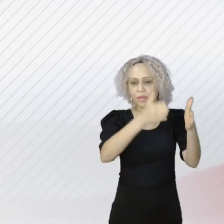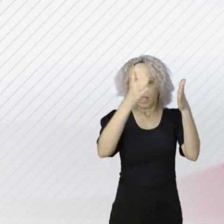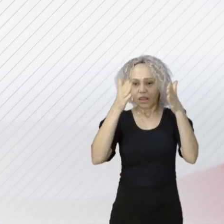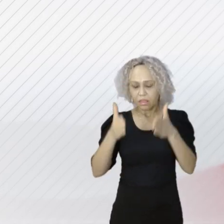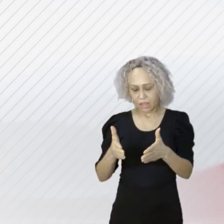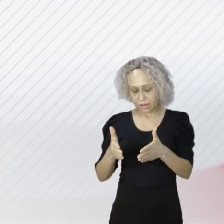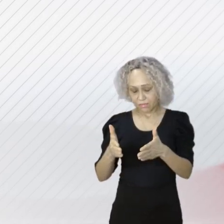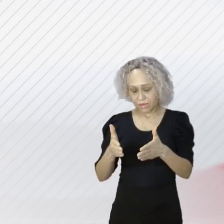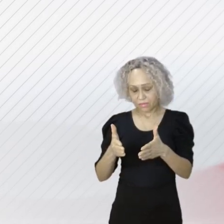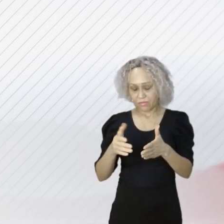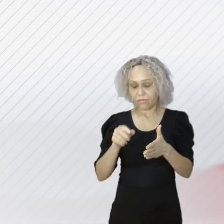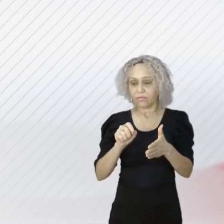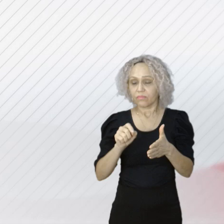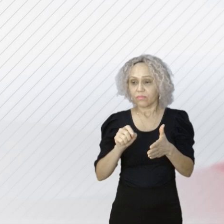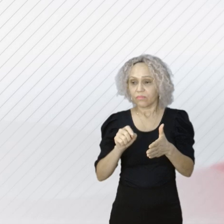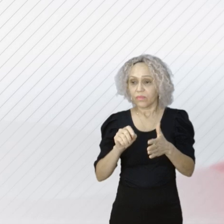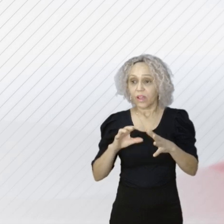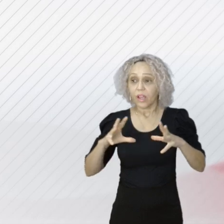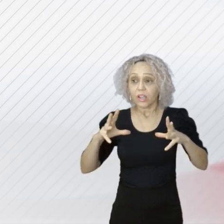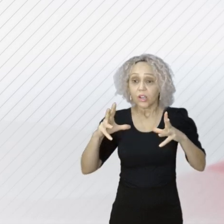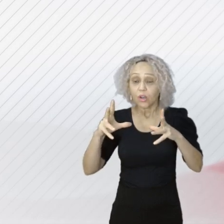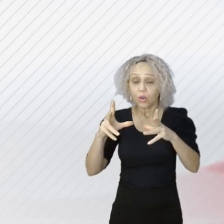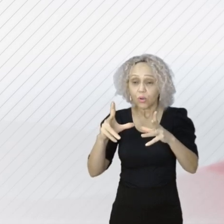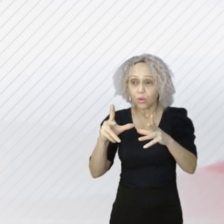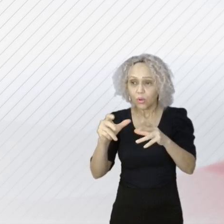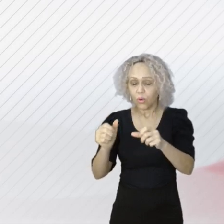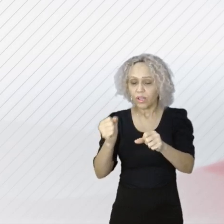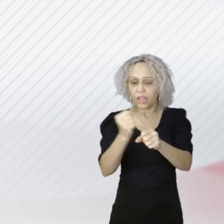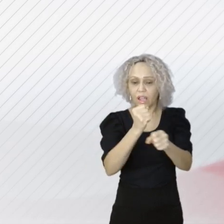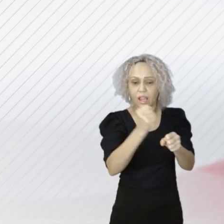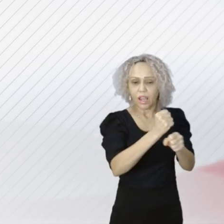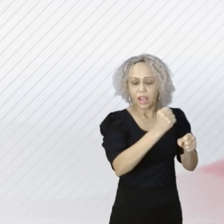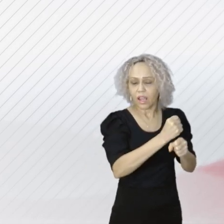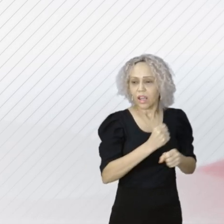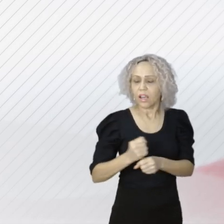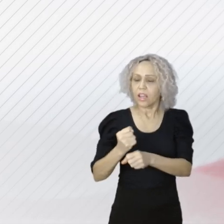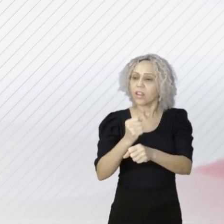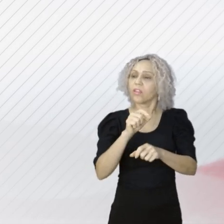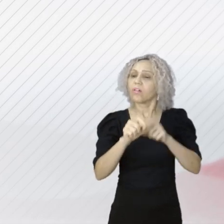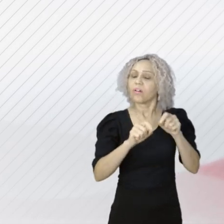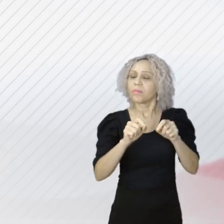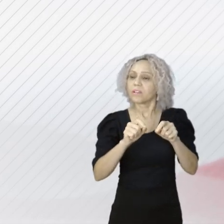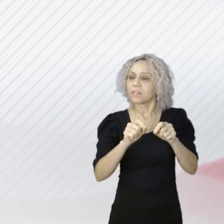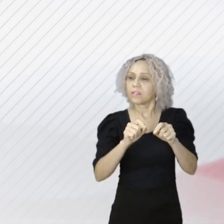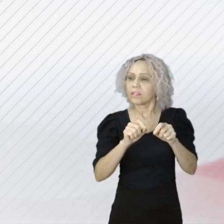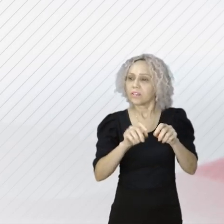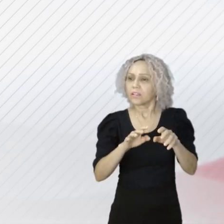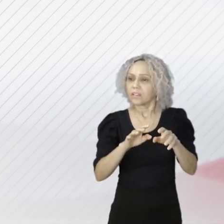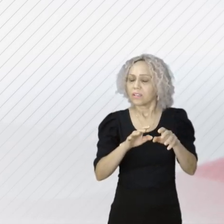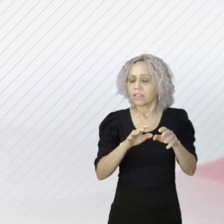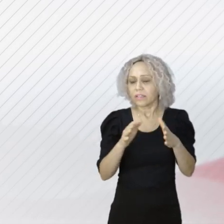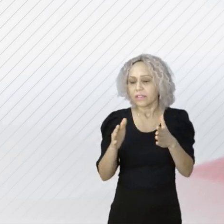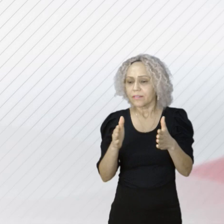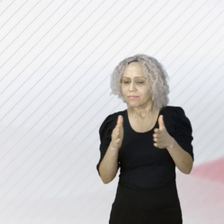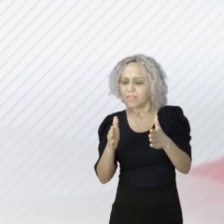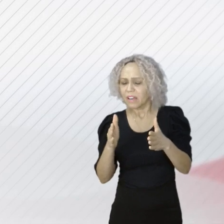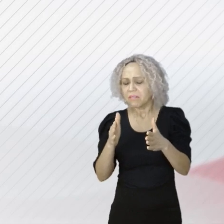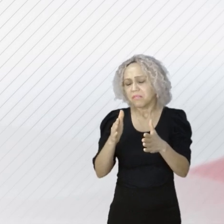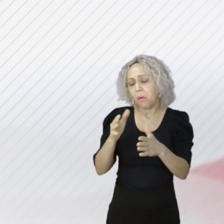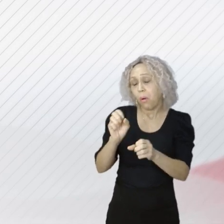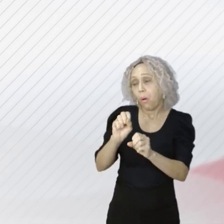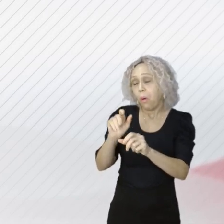incorporação de todas aquelas obras que estavam ou em andamento lento